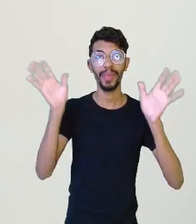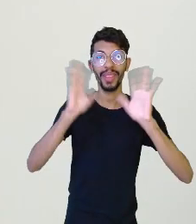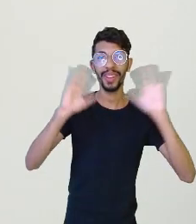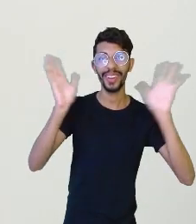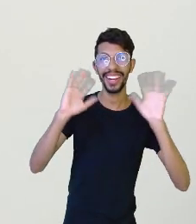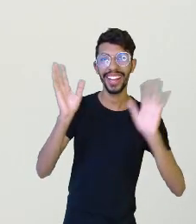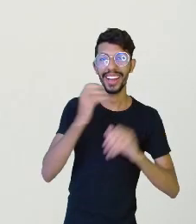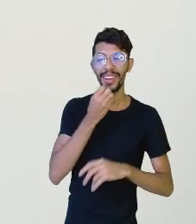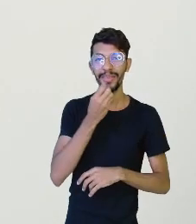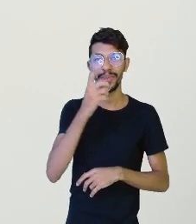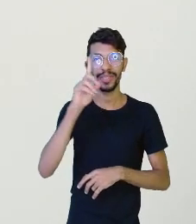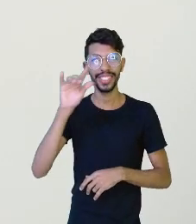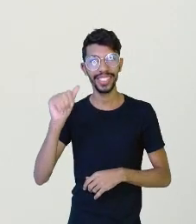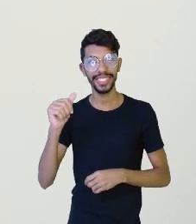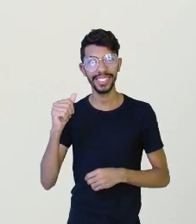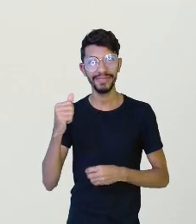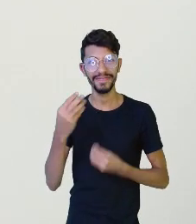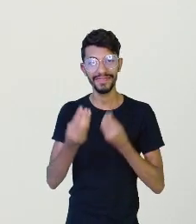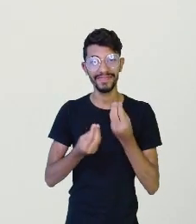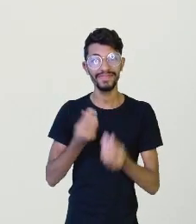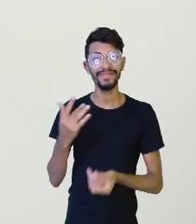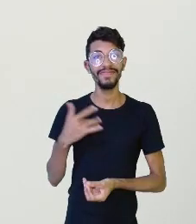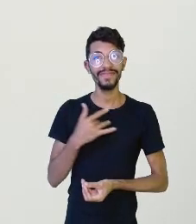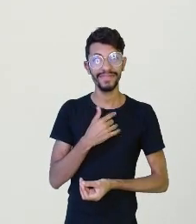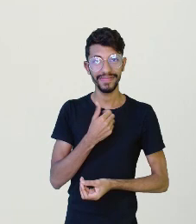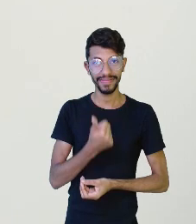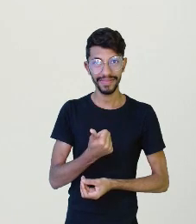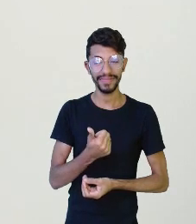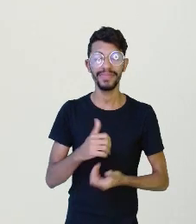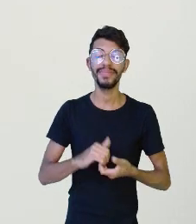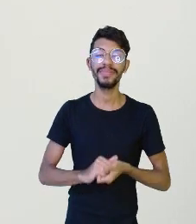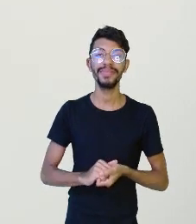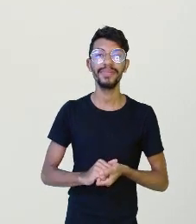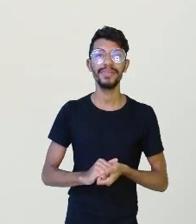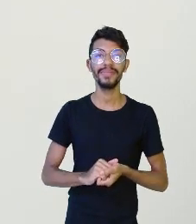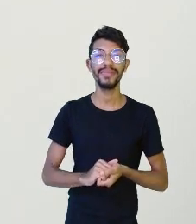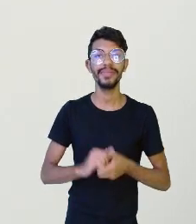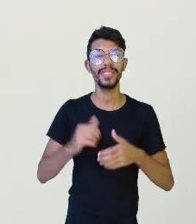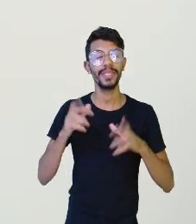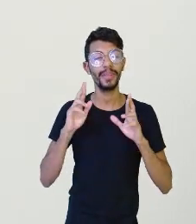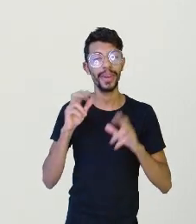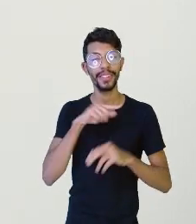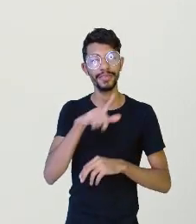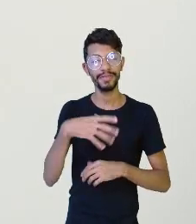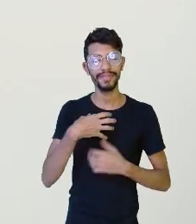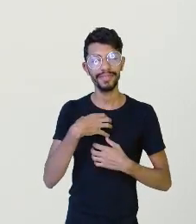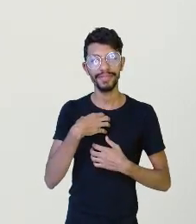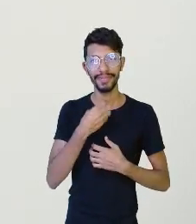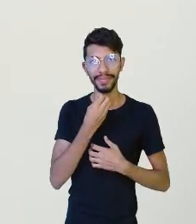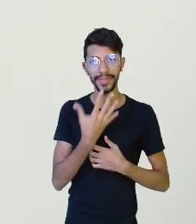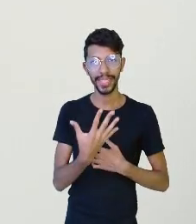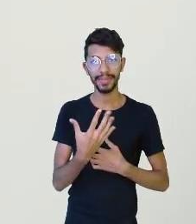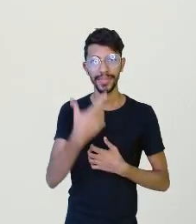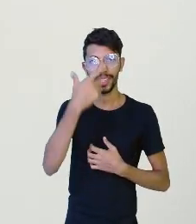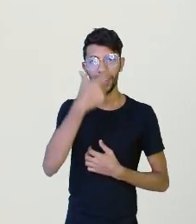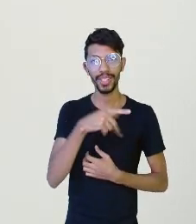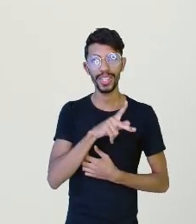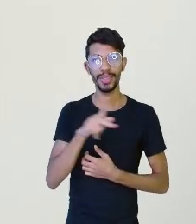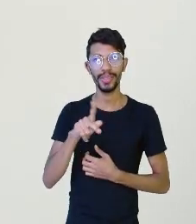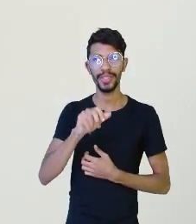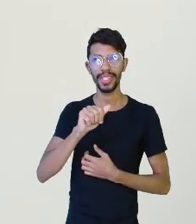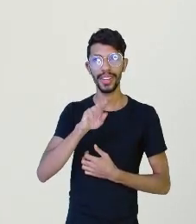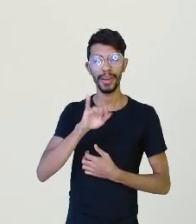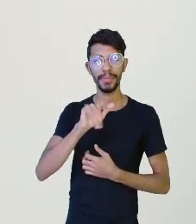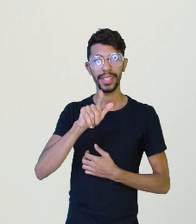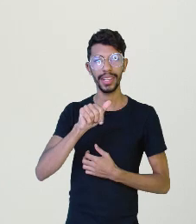Olá, bom dia! Como vocês estão? Eu espero de coração que vocês estejam muito bem. Eu sou a professora Abigail Viana